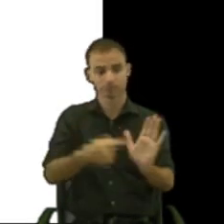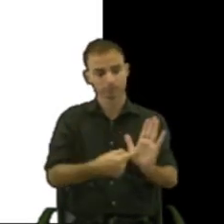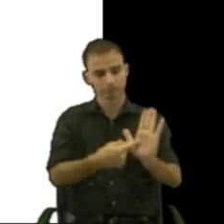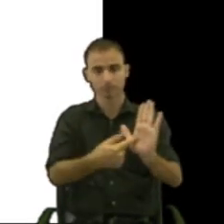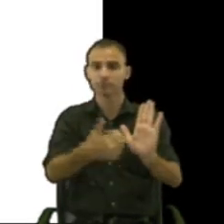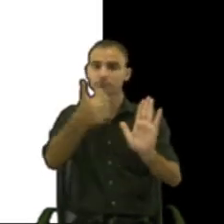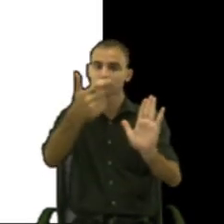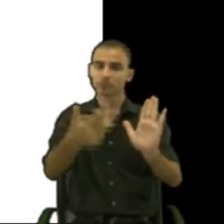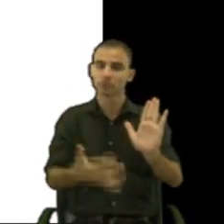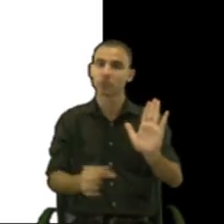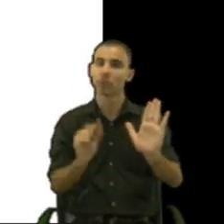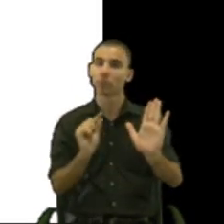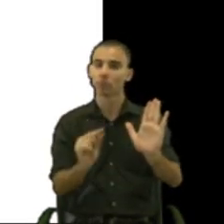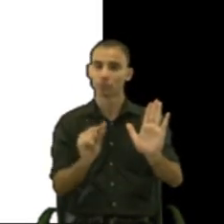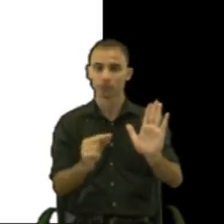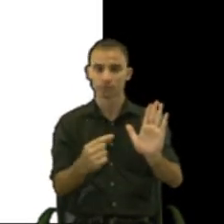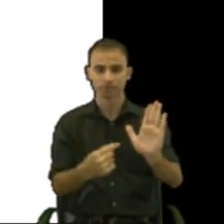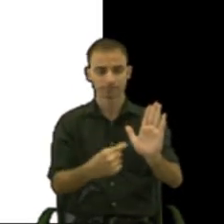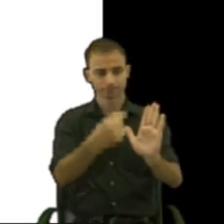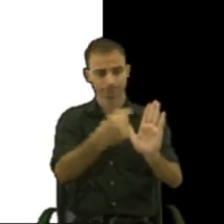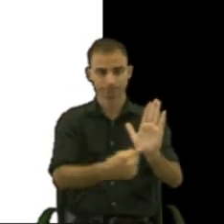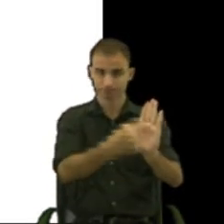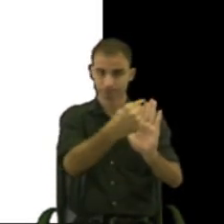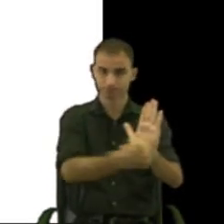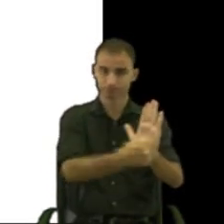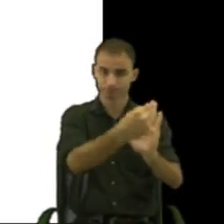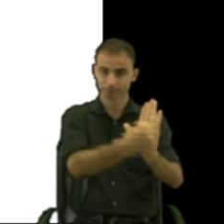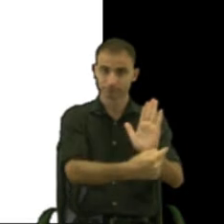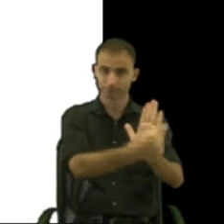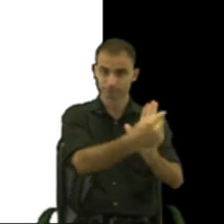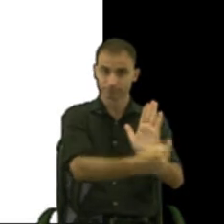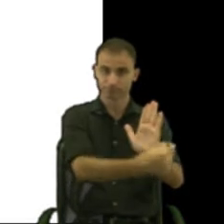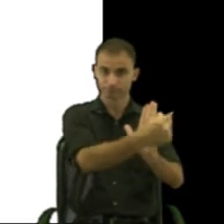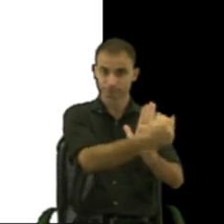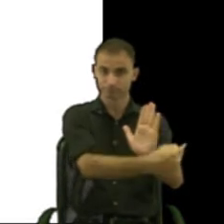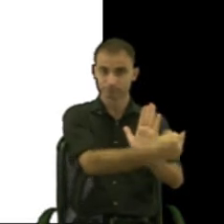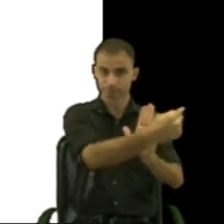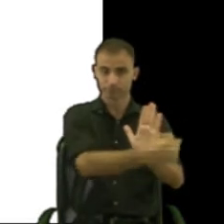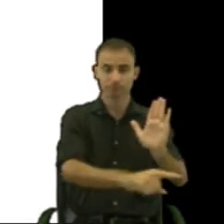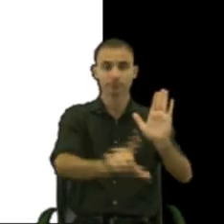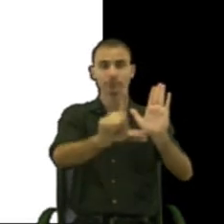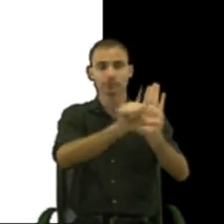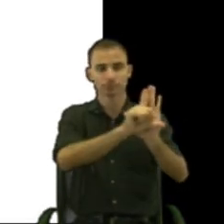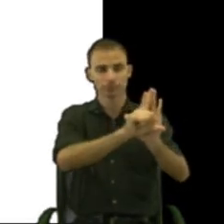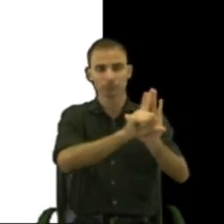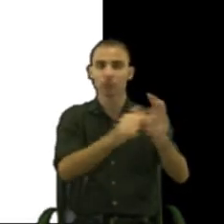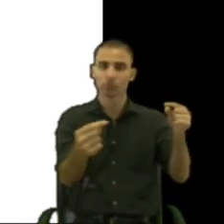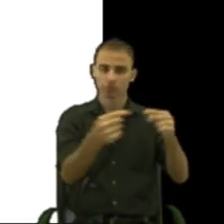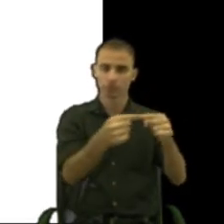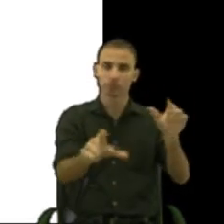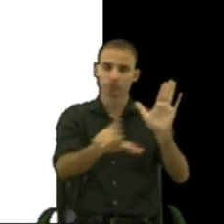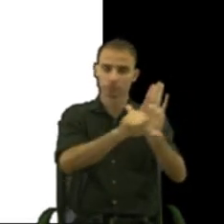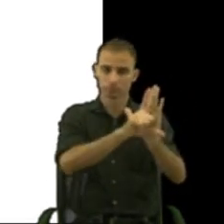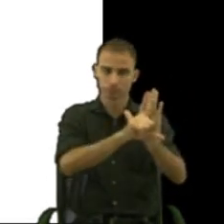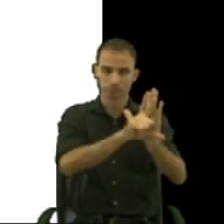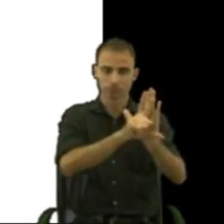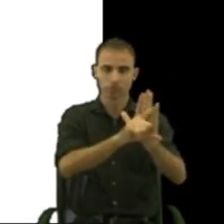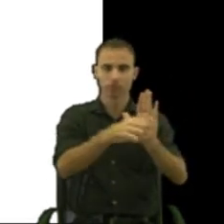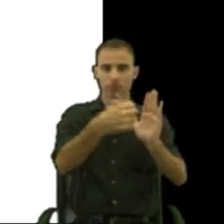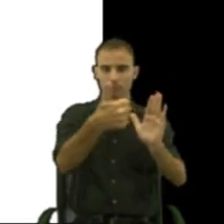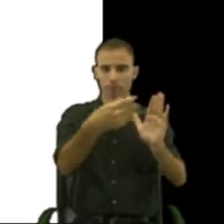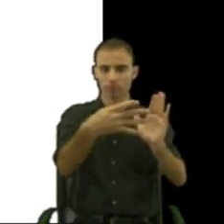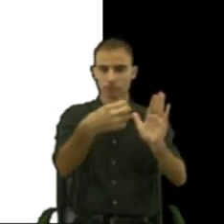que os dados são em atendimento à Lei Complementar 141 de 13 de janeiro de